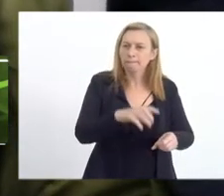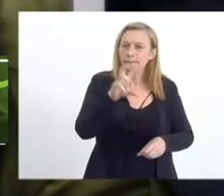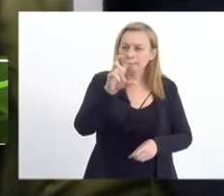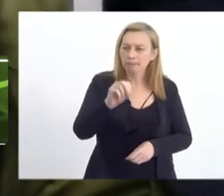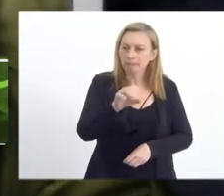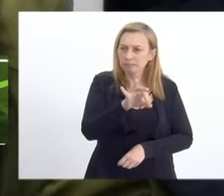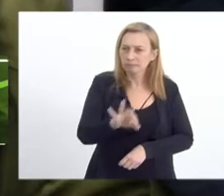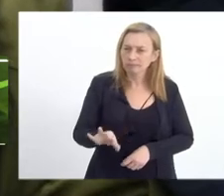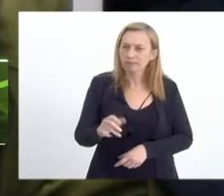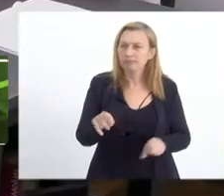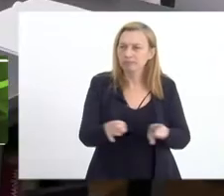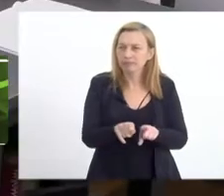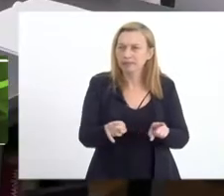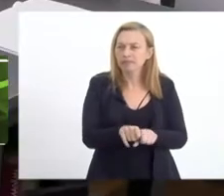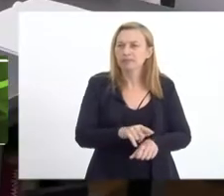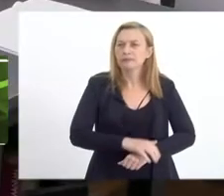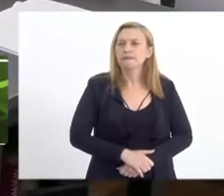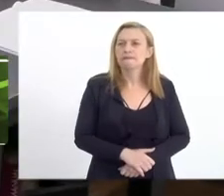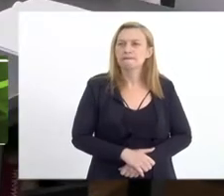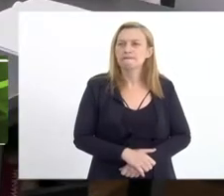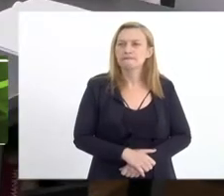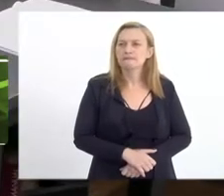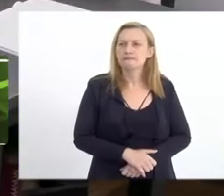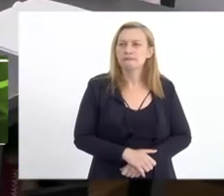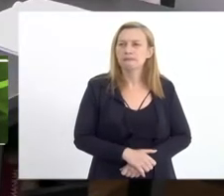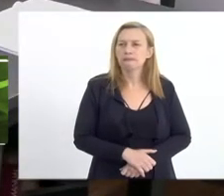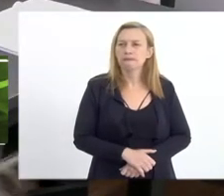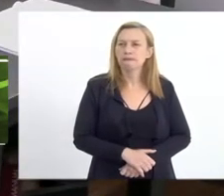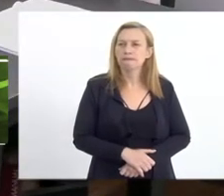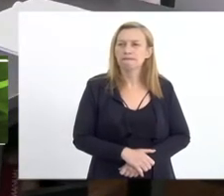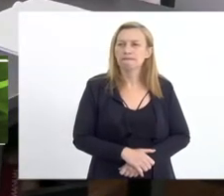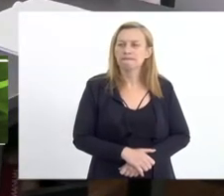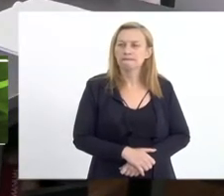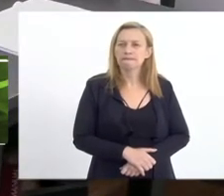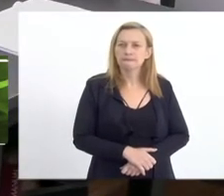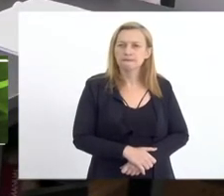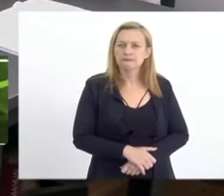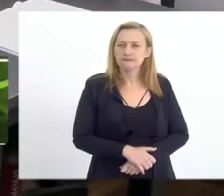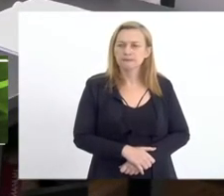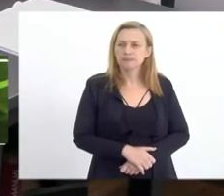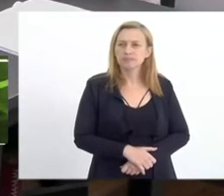50%. A ocupação total desses voos.